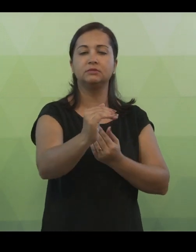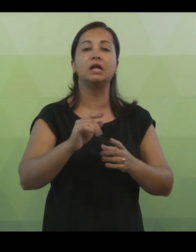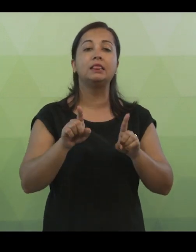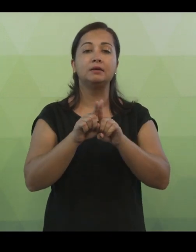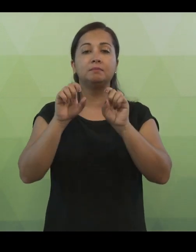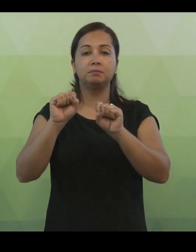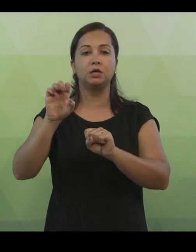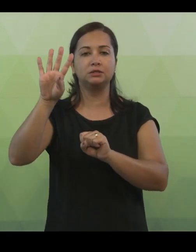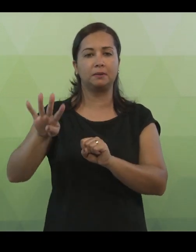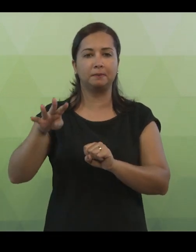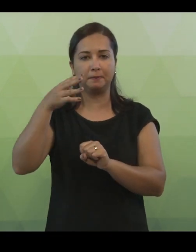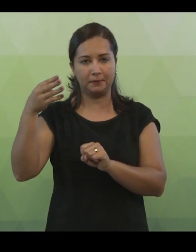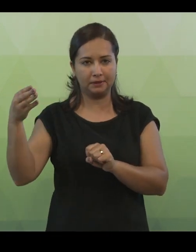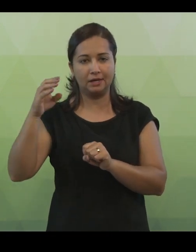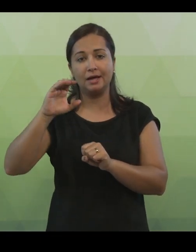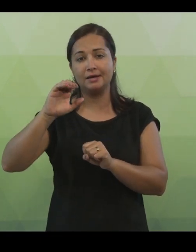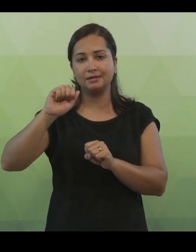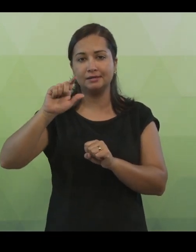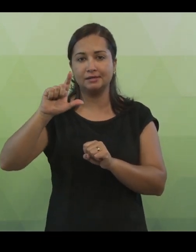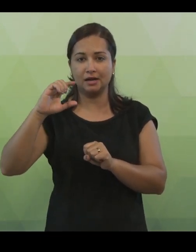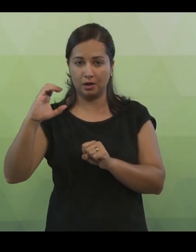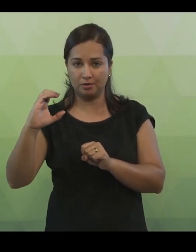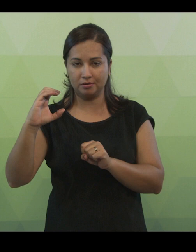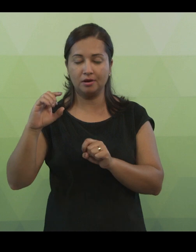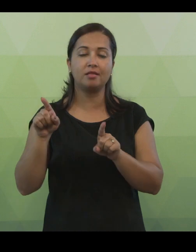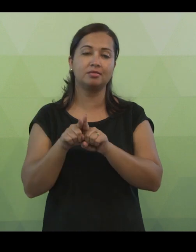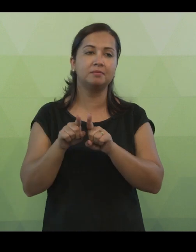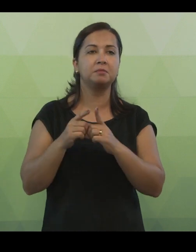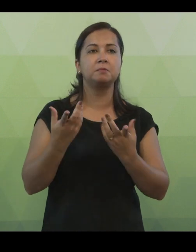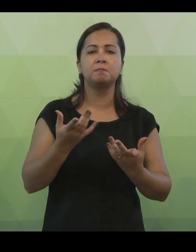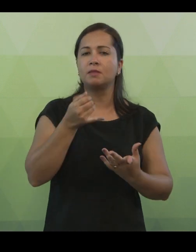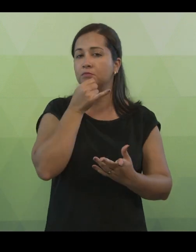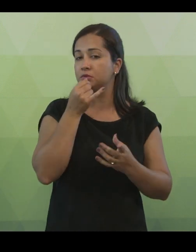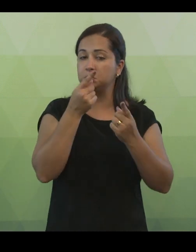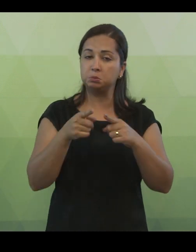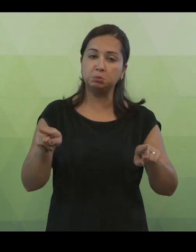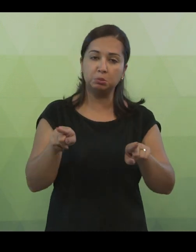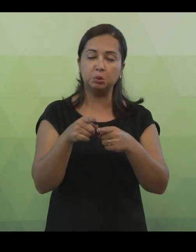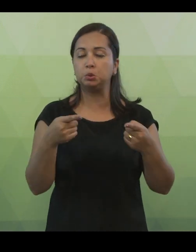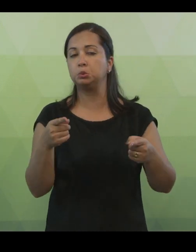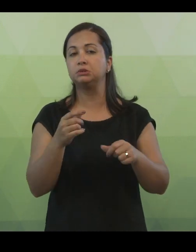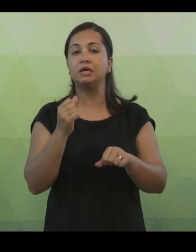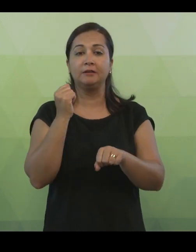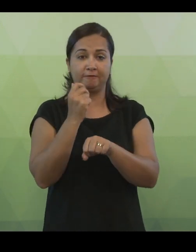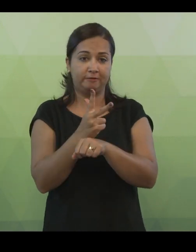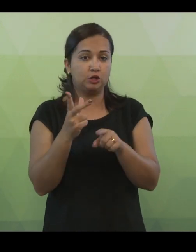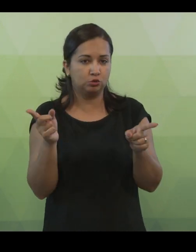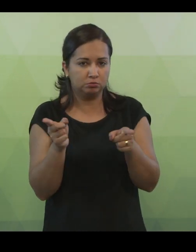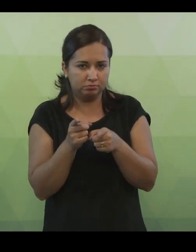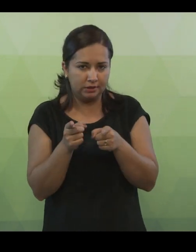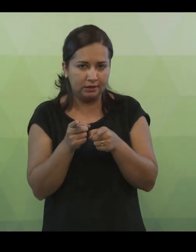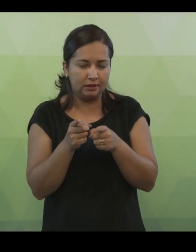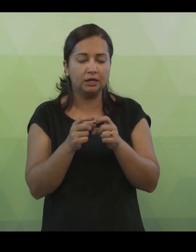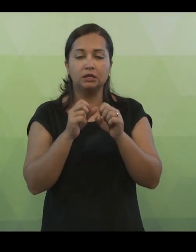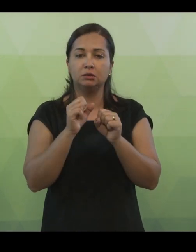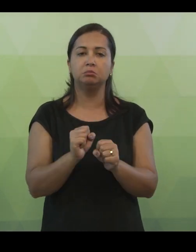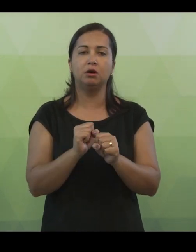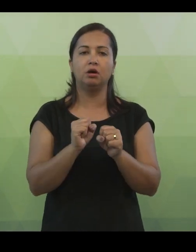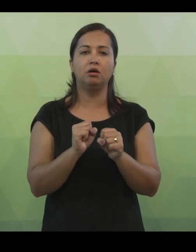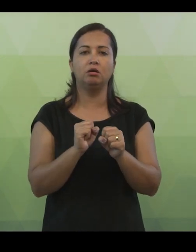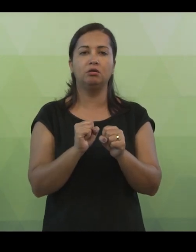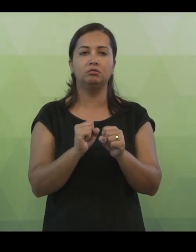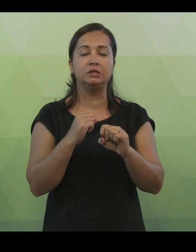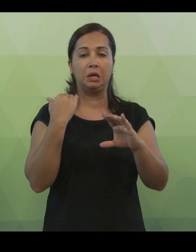no Calc, também enviar por e-mail, tá bom? Pode mandar uma música, né? Pode mandar, por exemplo, um vídeo, se for pequeno, tá? Geralmente os e-mails eles